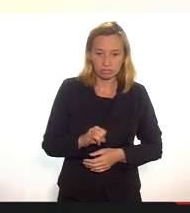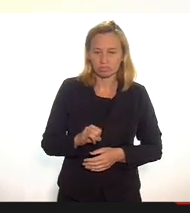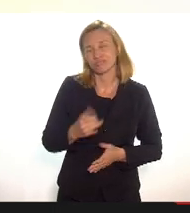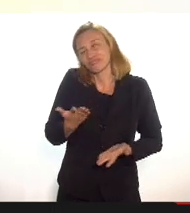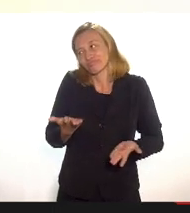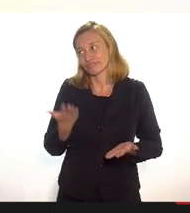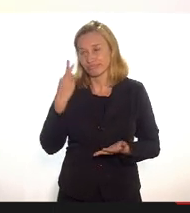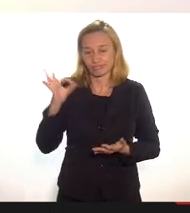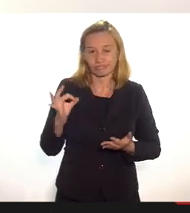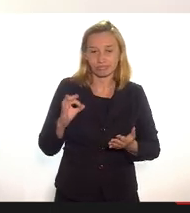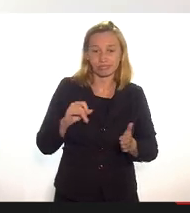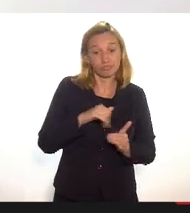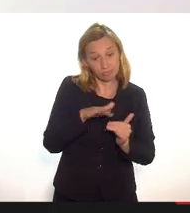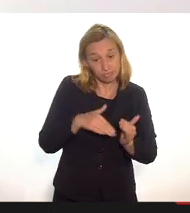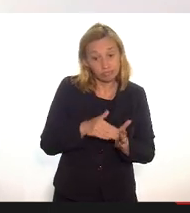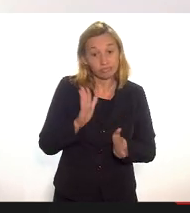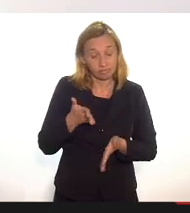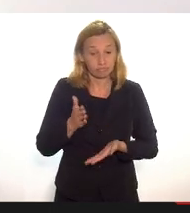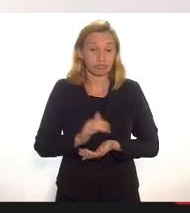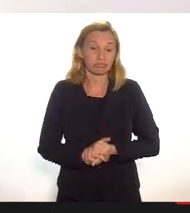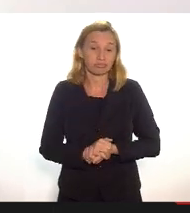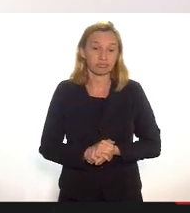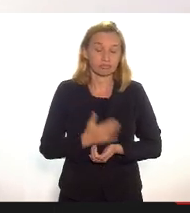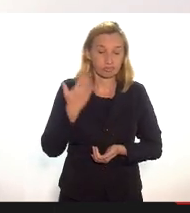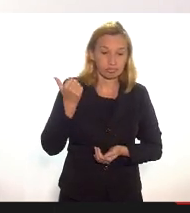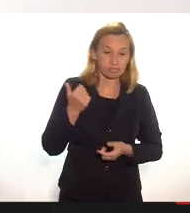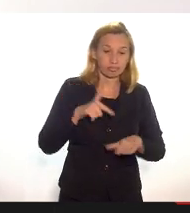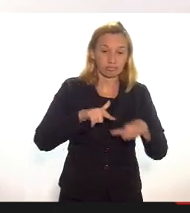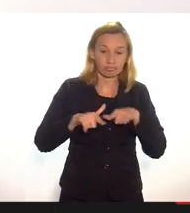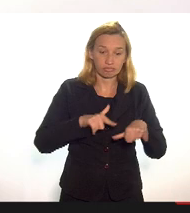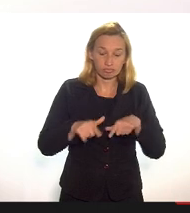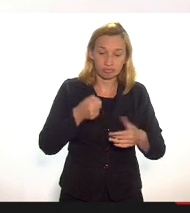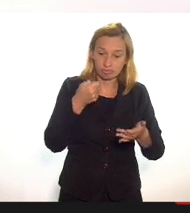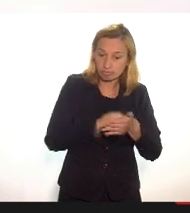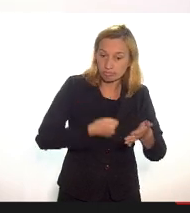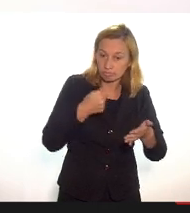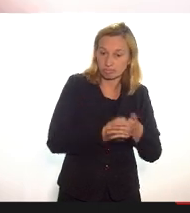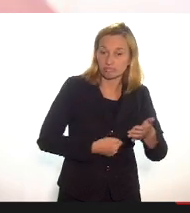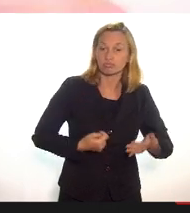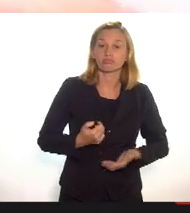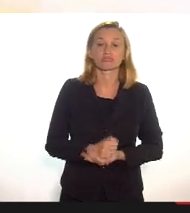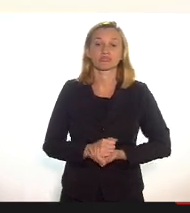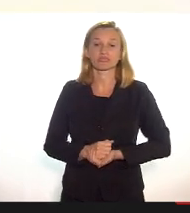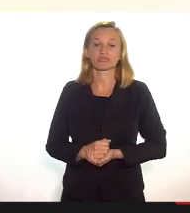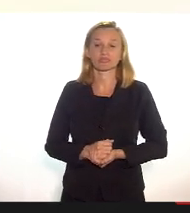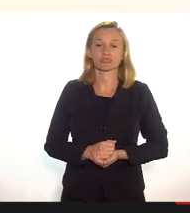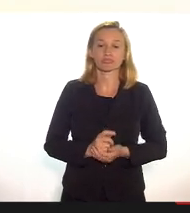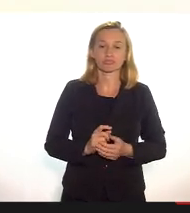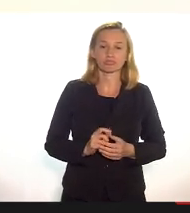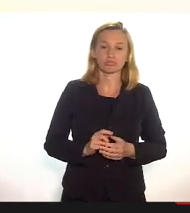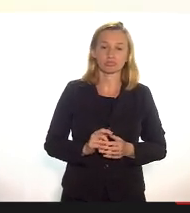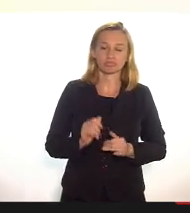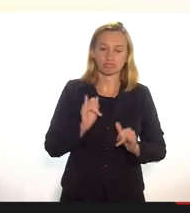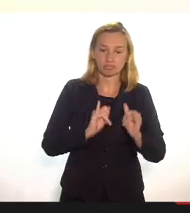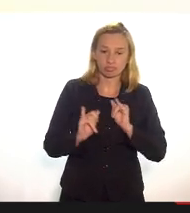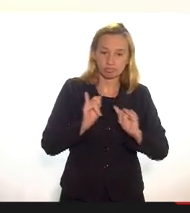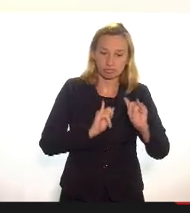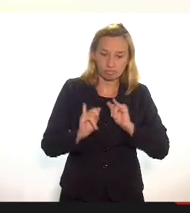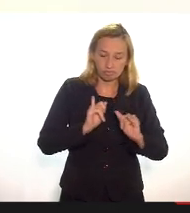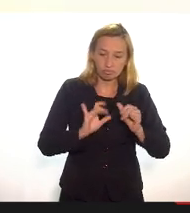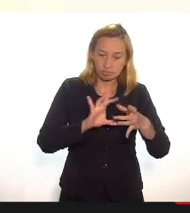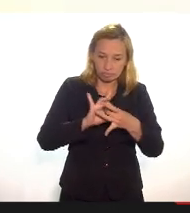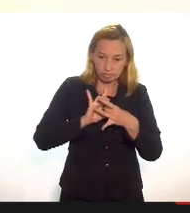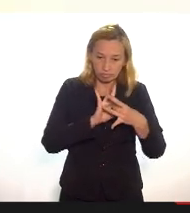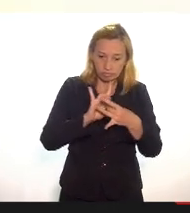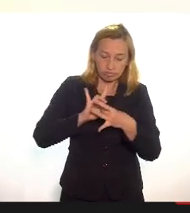não sabem, né, que eles têm feito um trabalho muito consistente de acionar, né, a